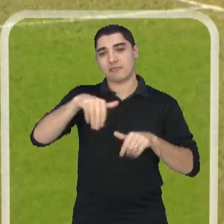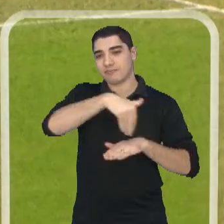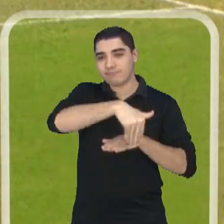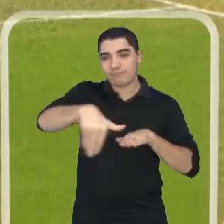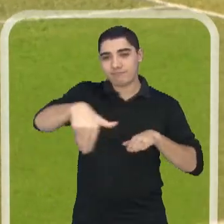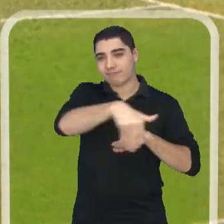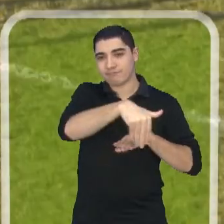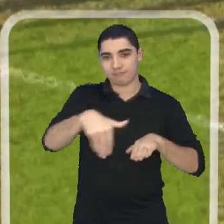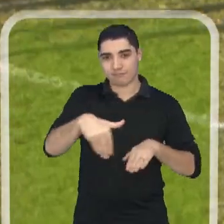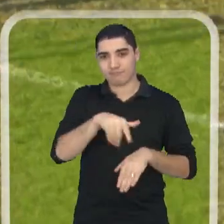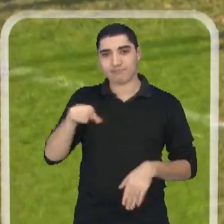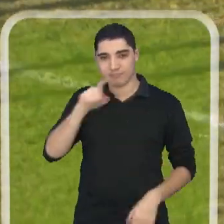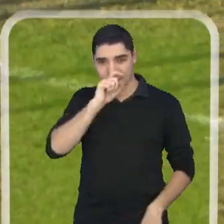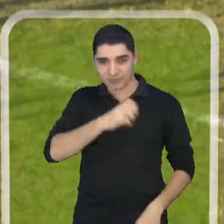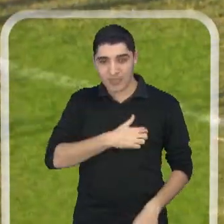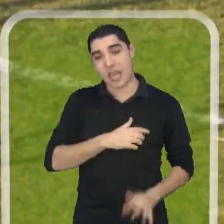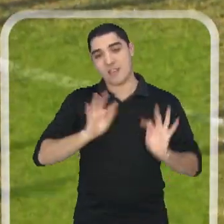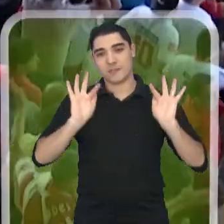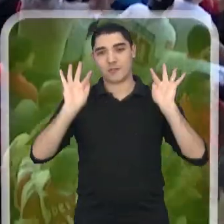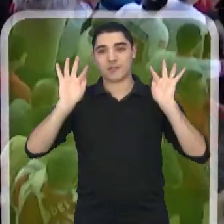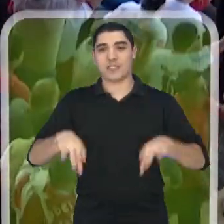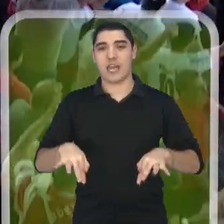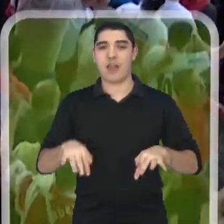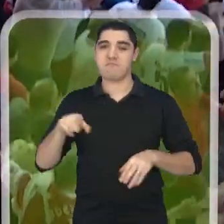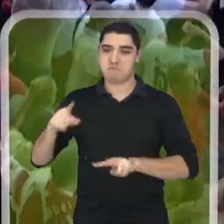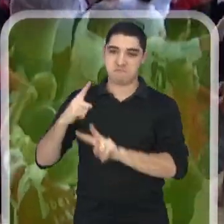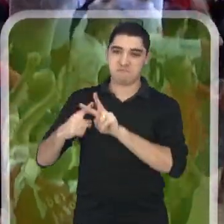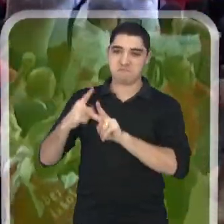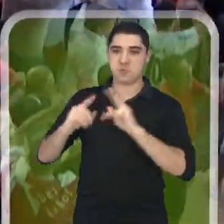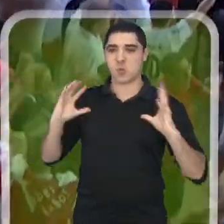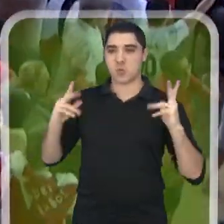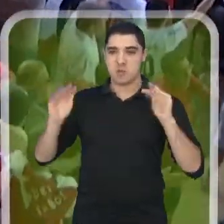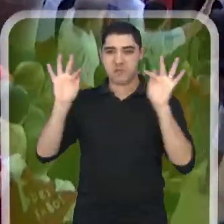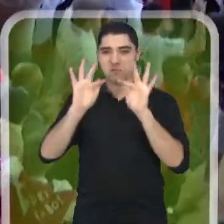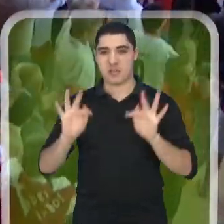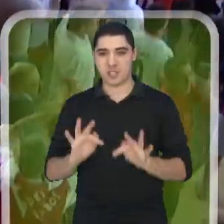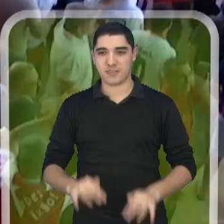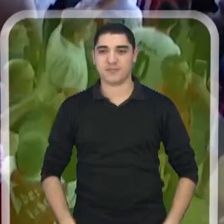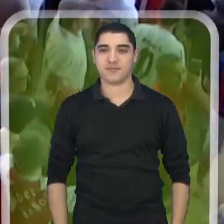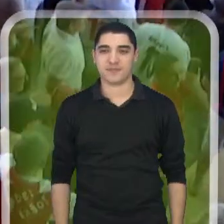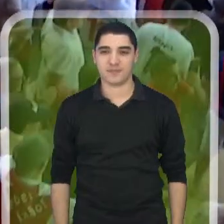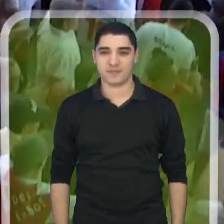ataque joseense. Apito final e festa da torcida do Capivariano.